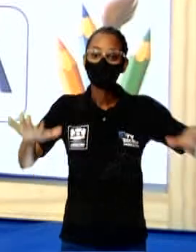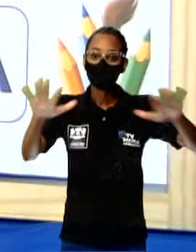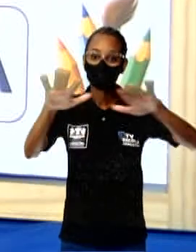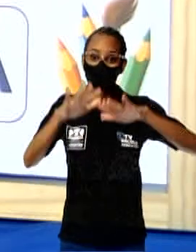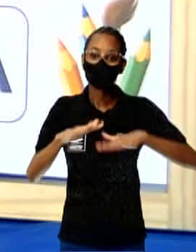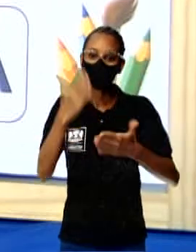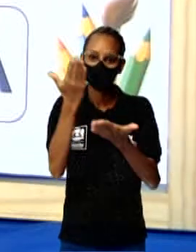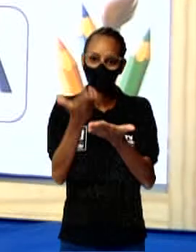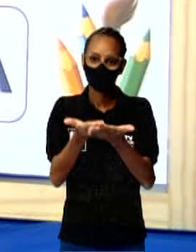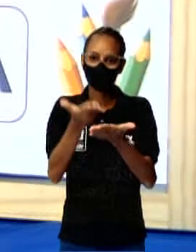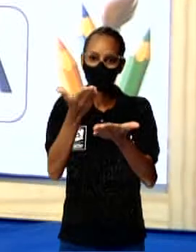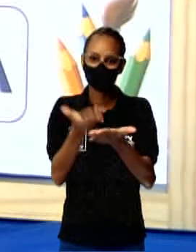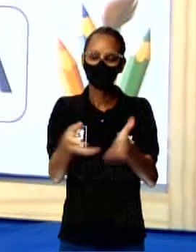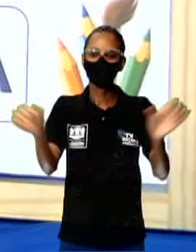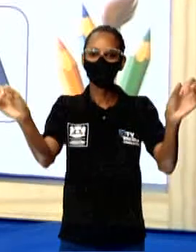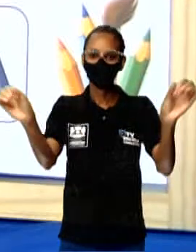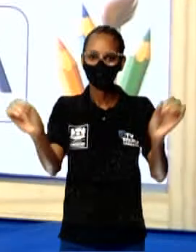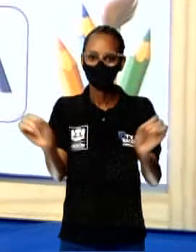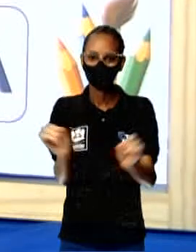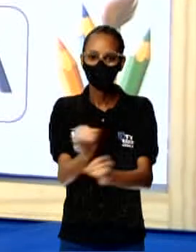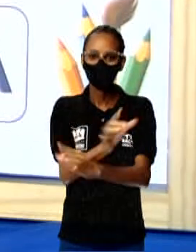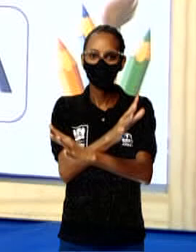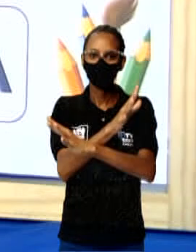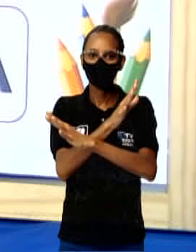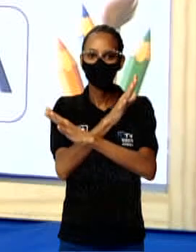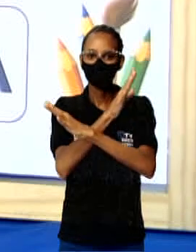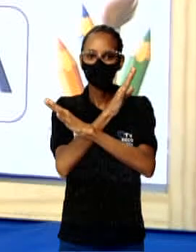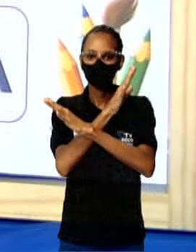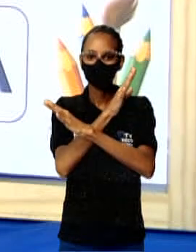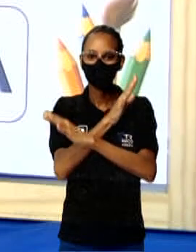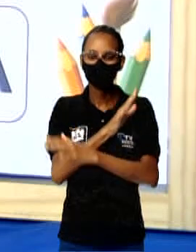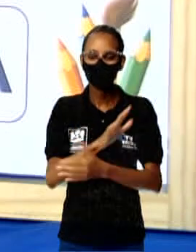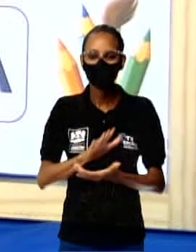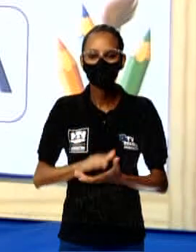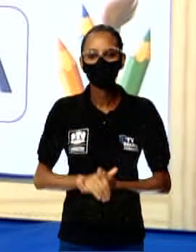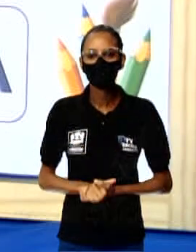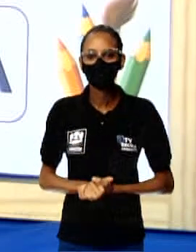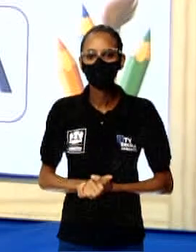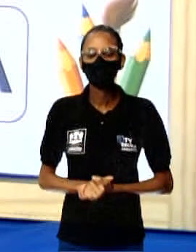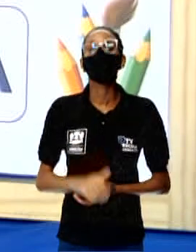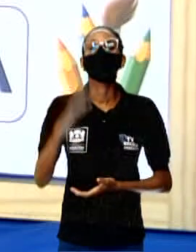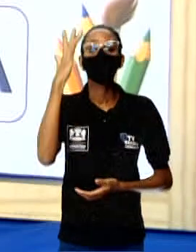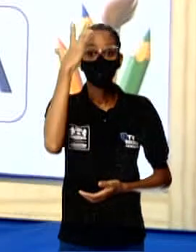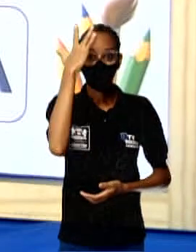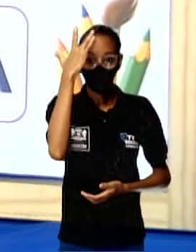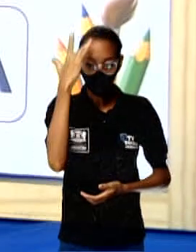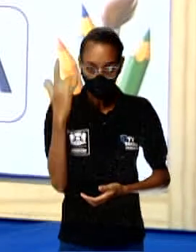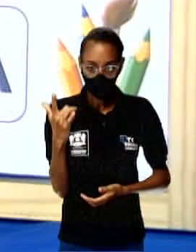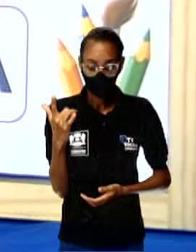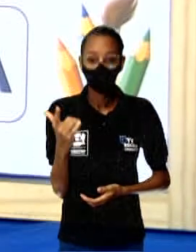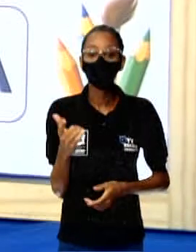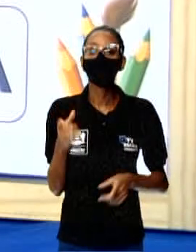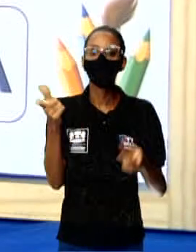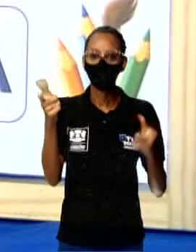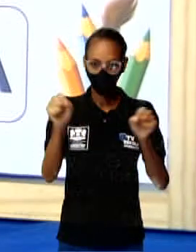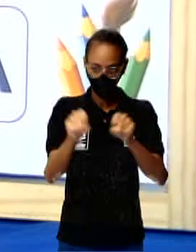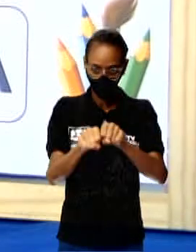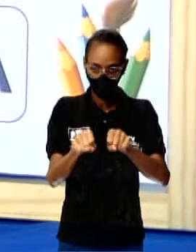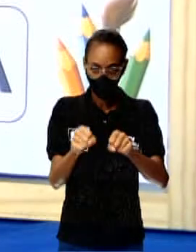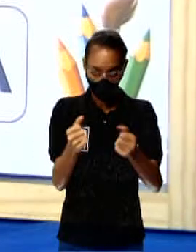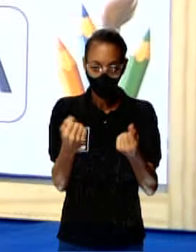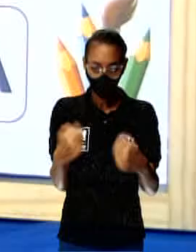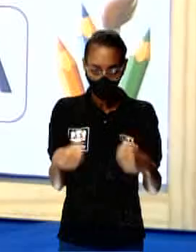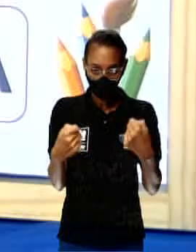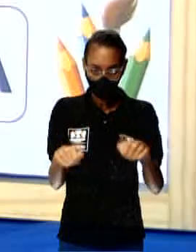já que a aula vai terminar para amanhã na próxima aula nós iremos precisar de uma folha